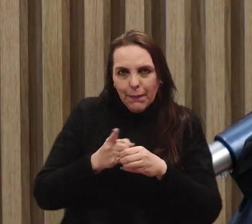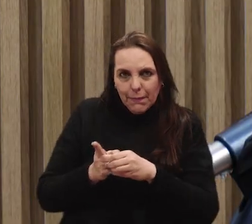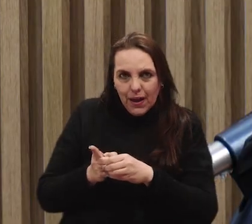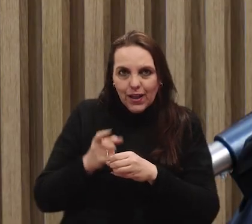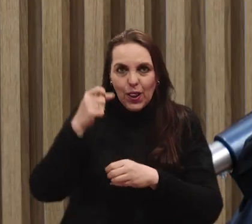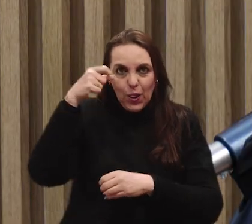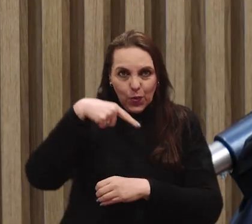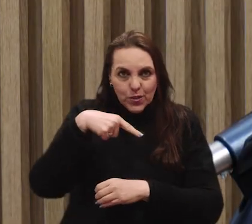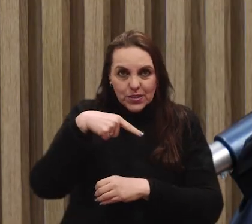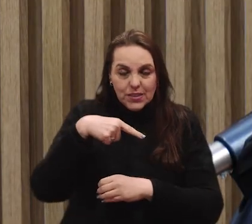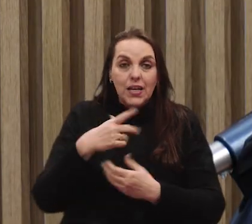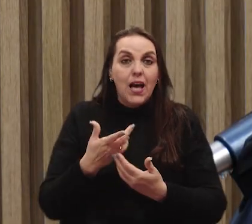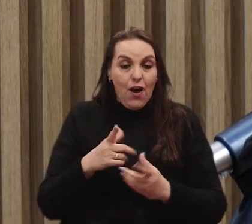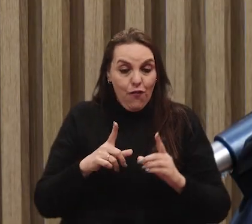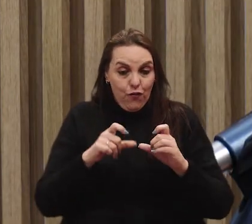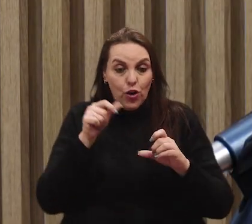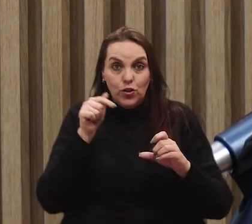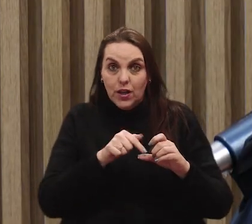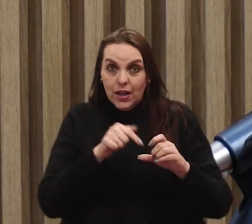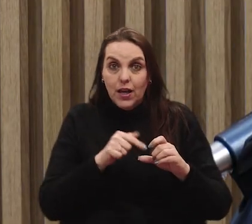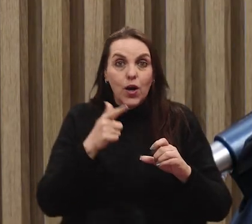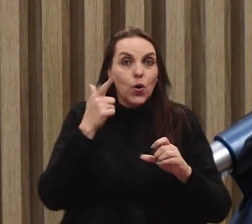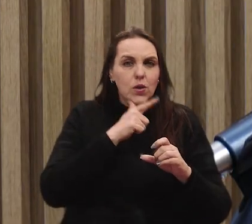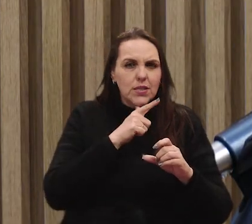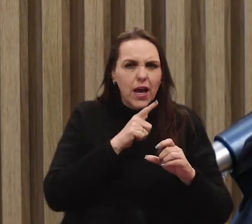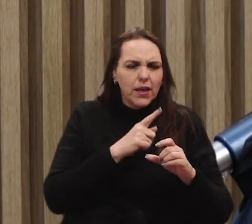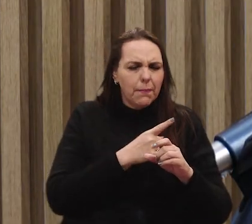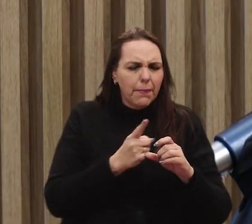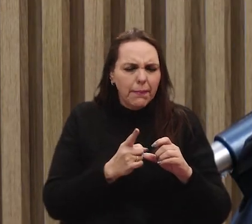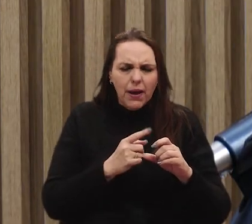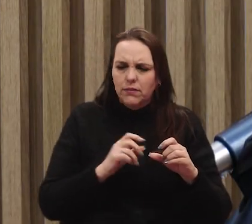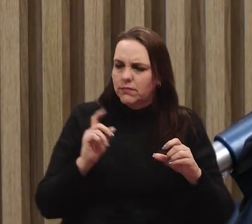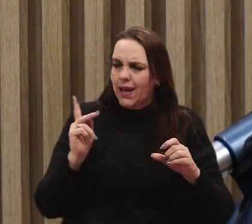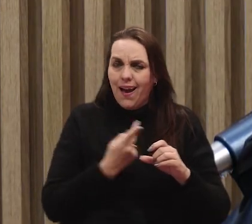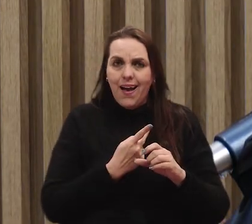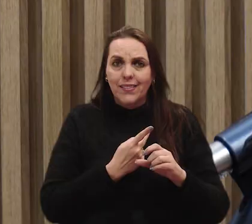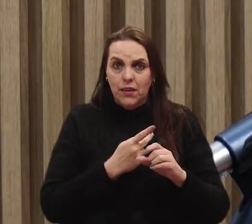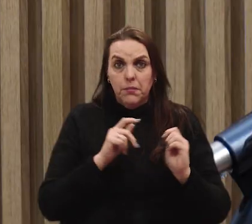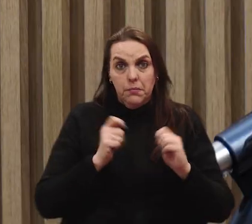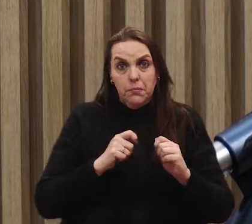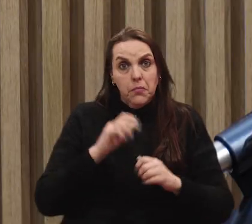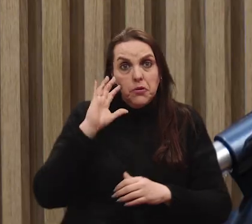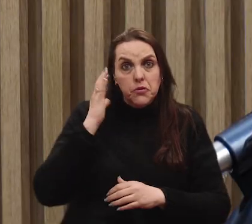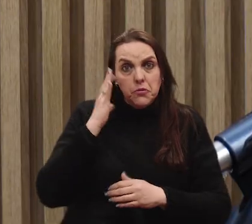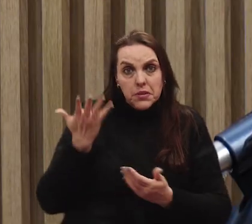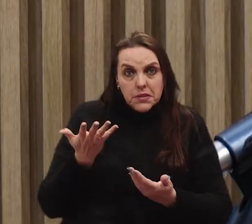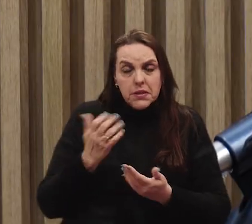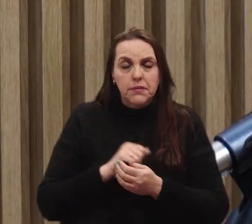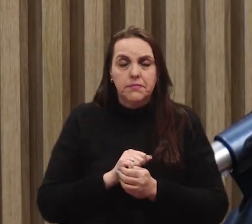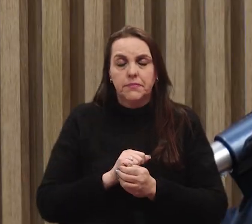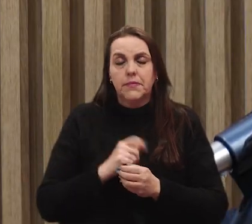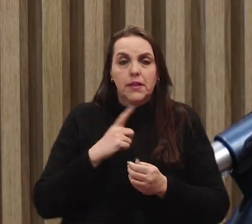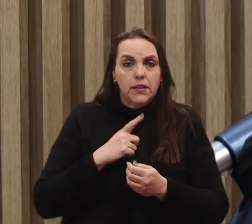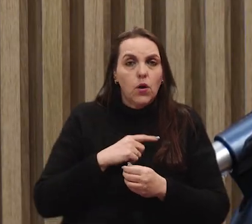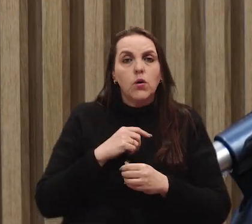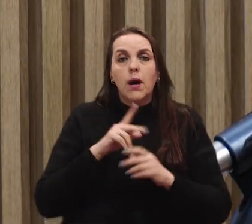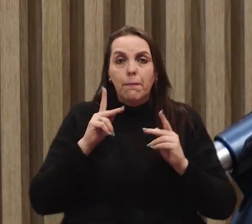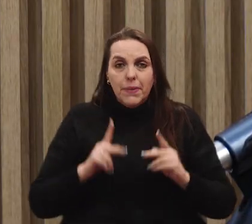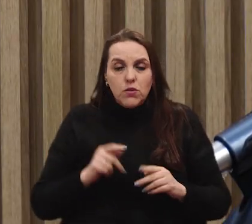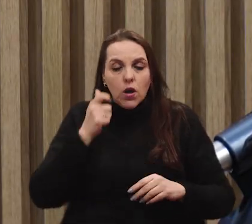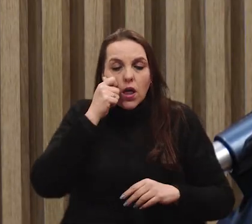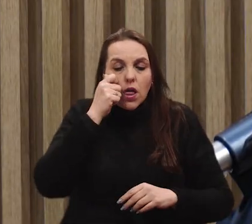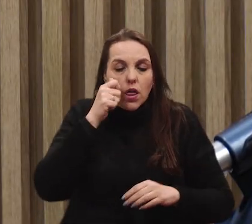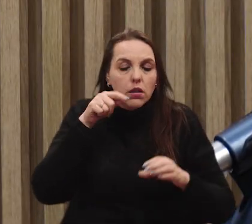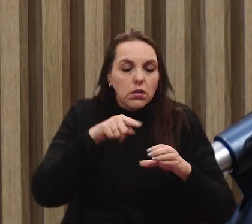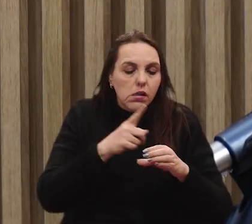do relógio, a gente já consegue verificar se houve uma medição equivocada, errada, que pode acontecer. A leitura é manual, então pode